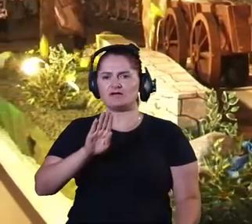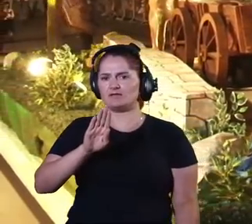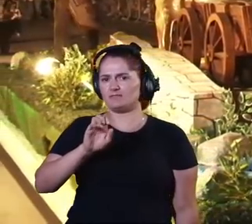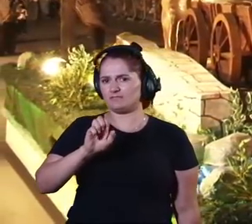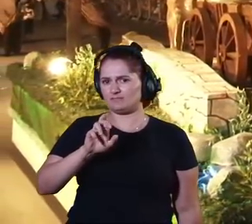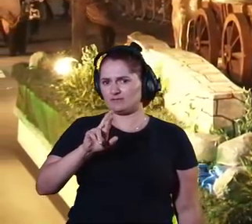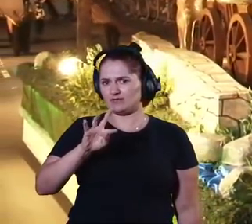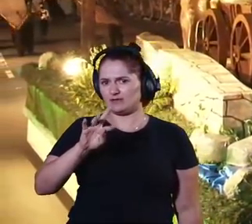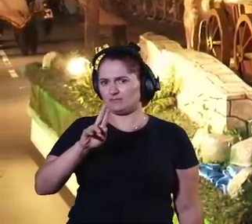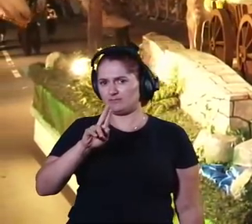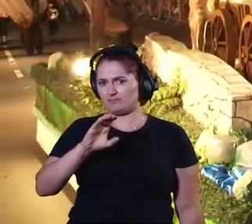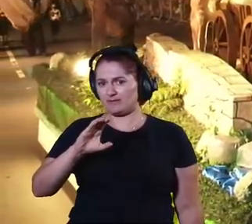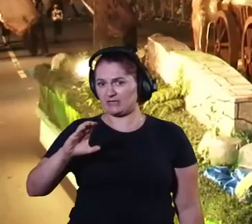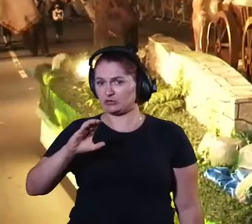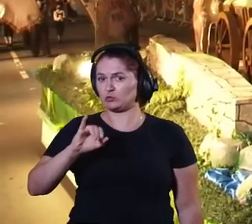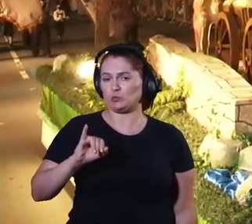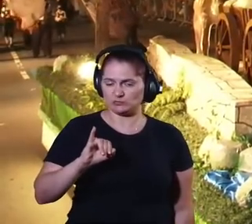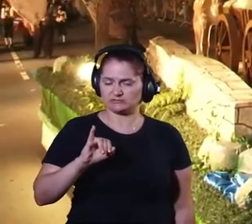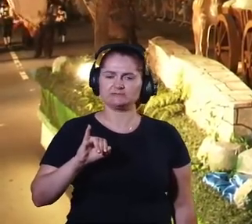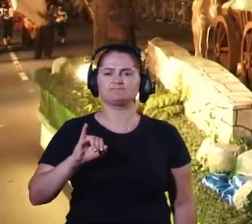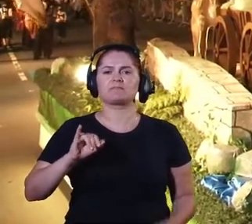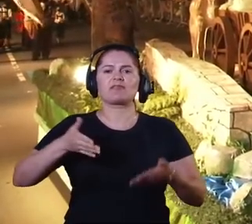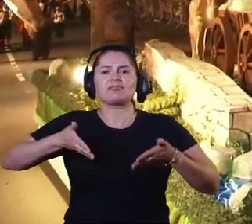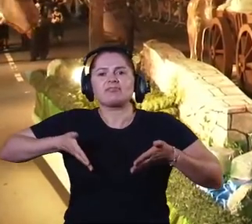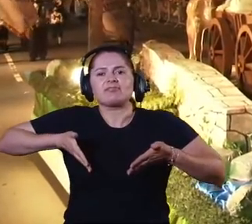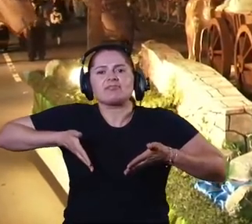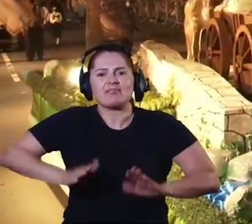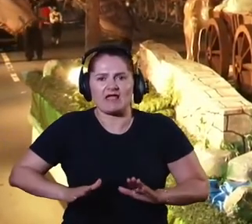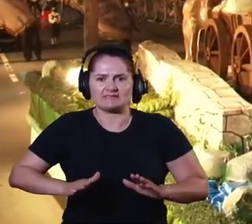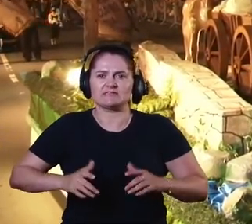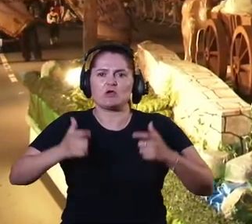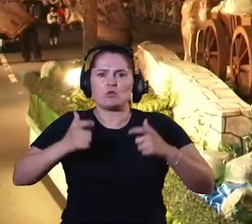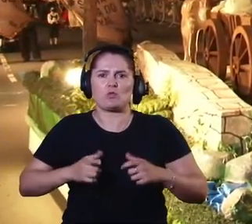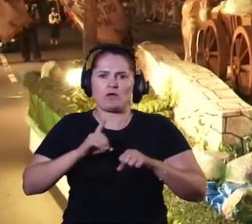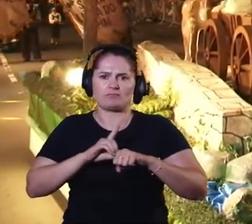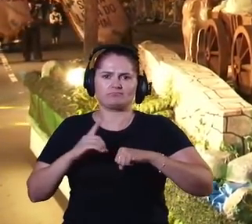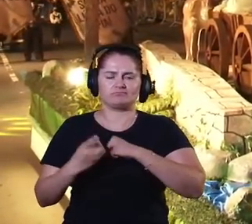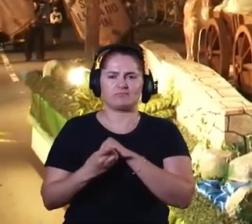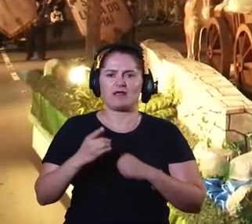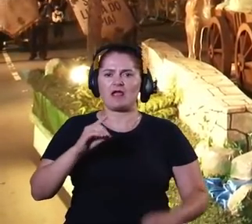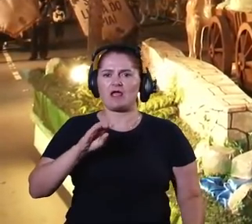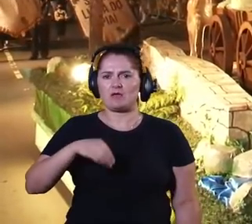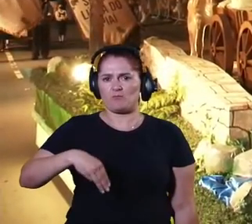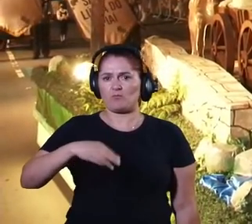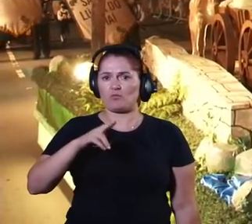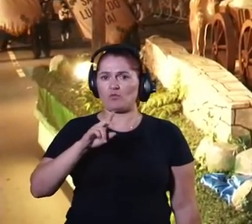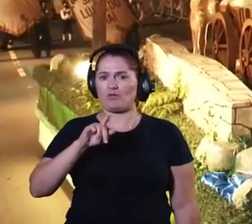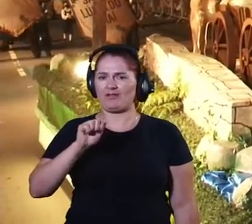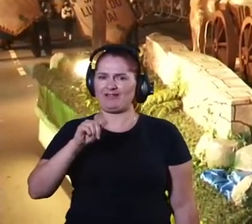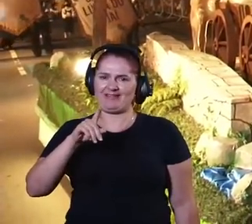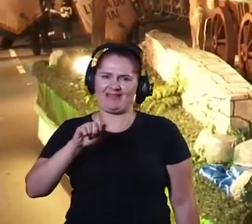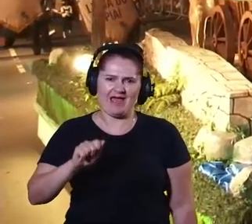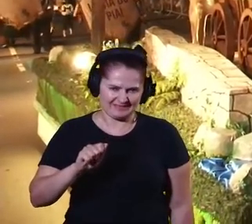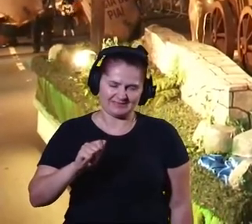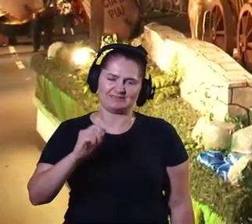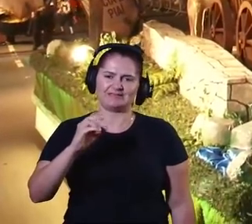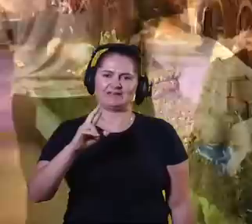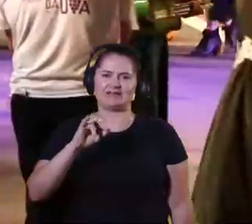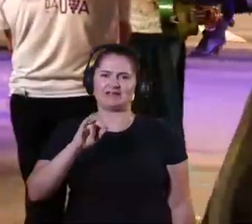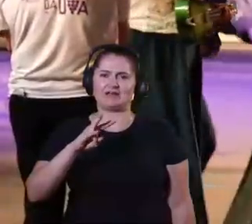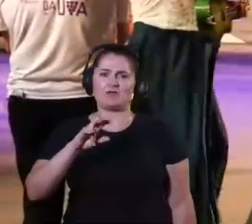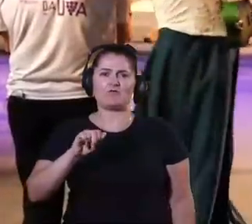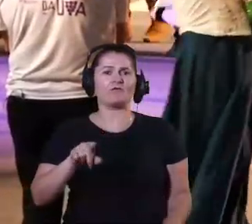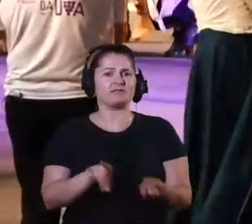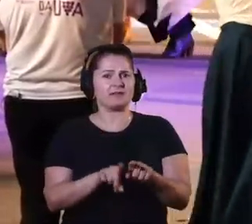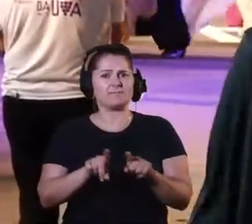na Criúva ou na Mulada, mas deixa um significado para a música brasileira, José Teodoro. Os Bertucci fazem parte dessa